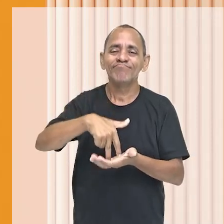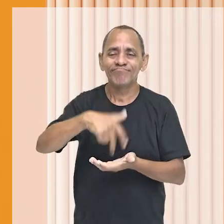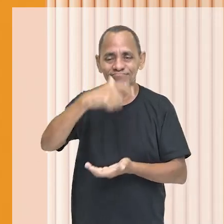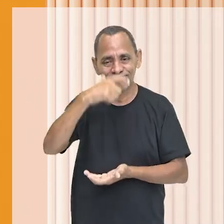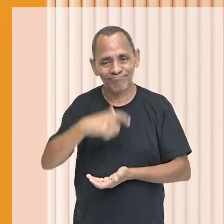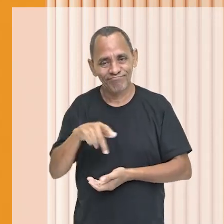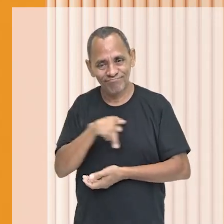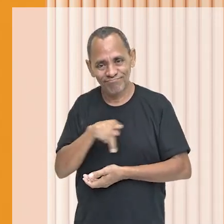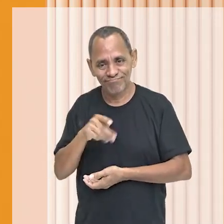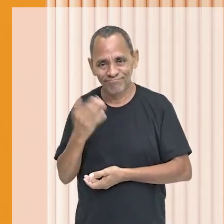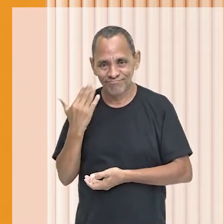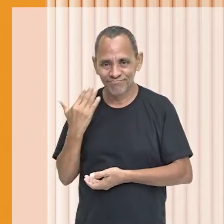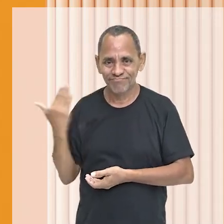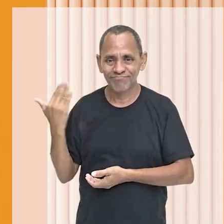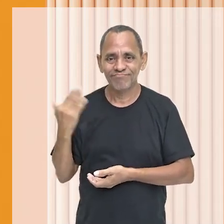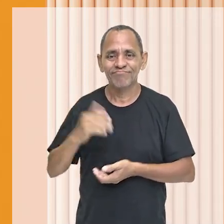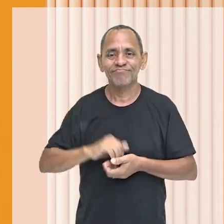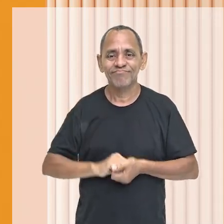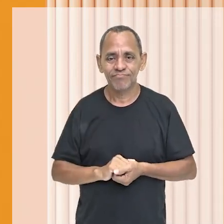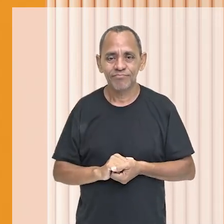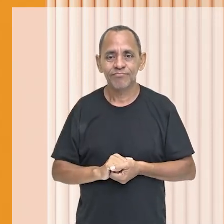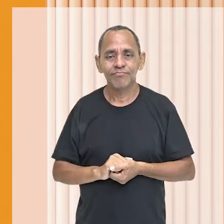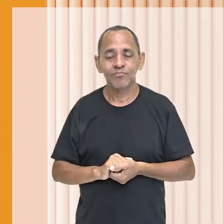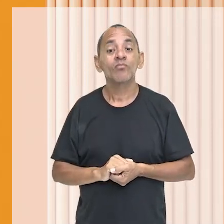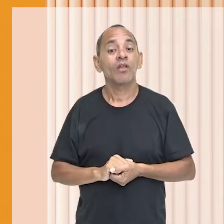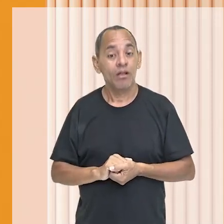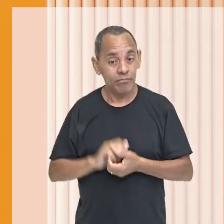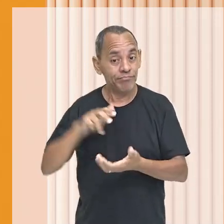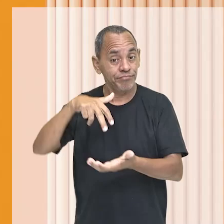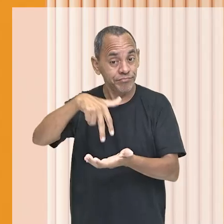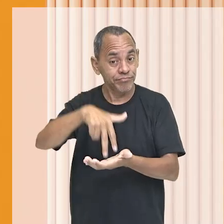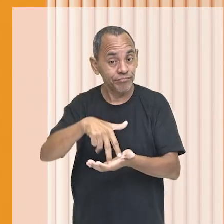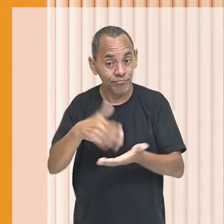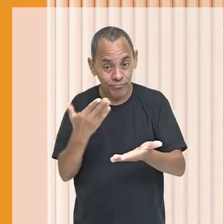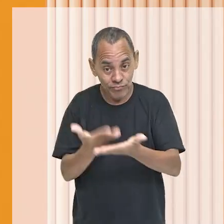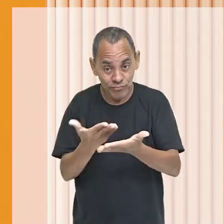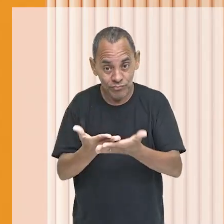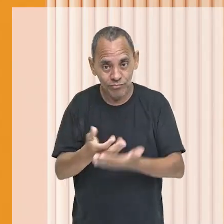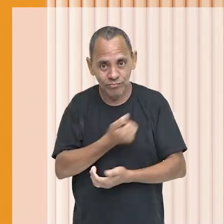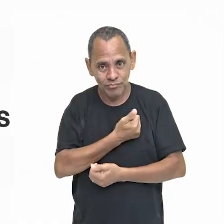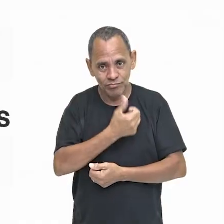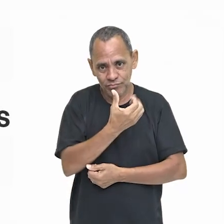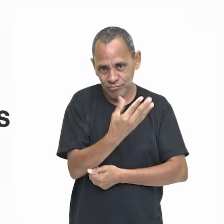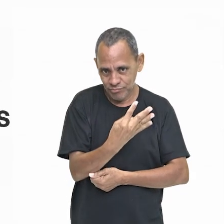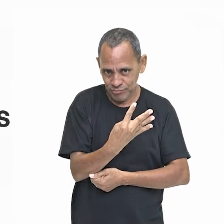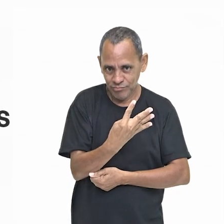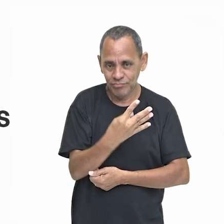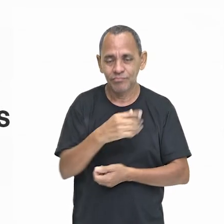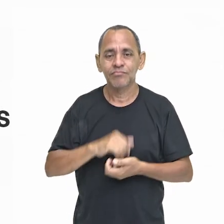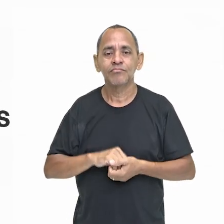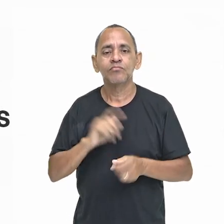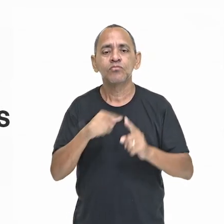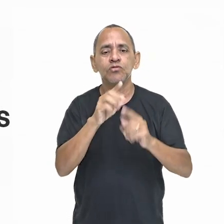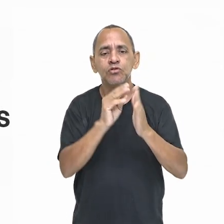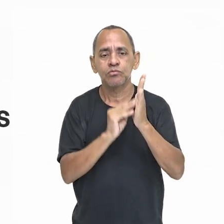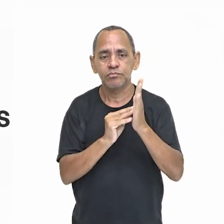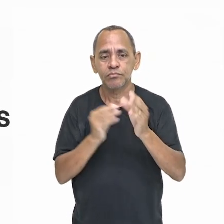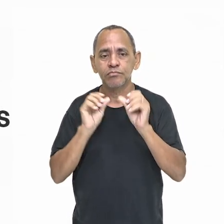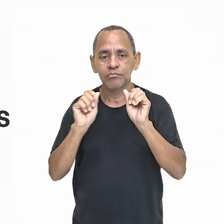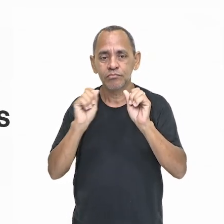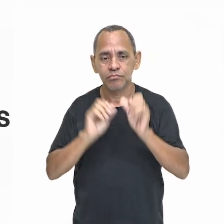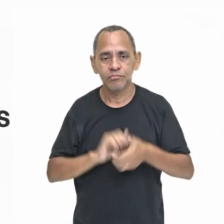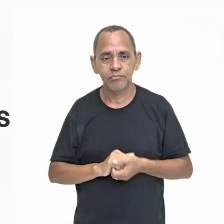Dário Pinheiro e vou ficar com vocês nesta aula de número 4, que tem como objeto de